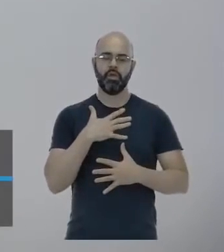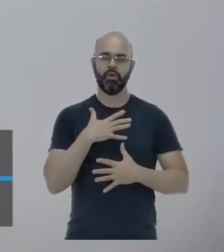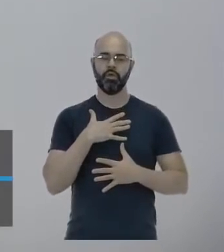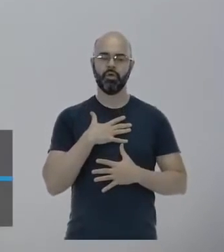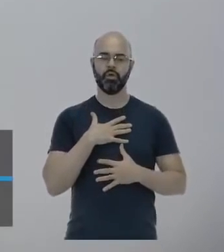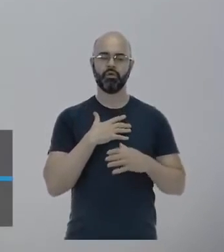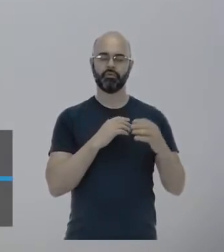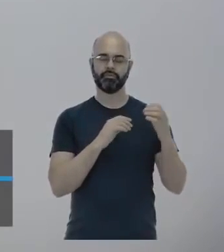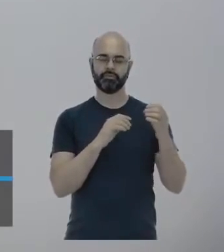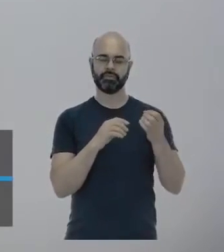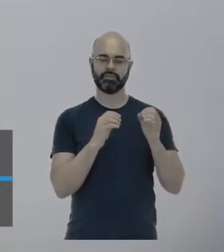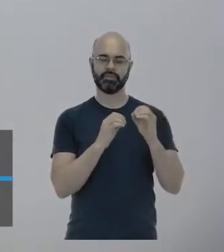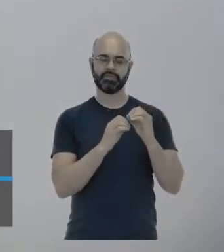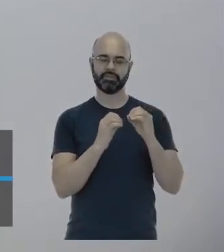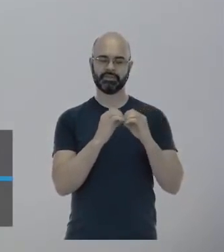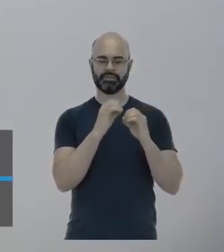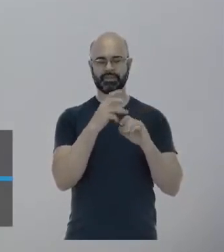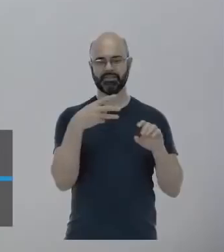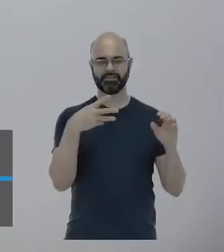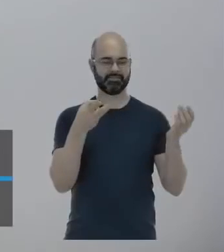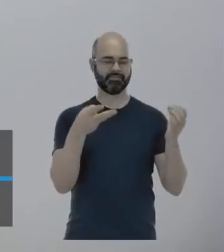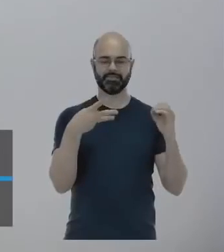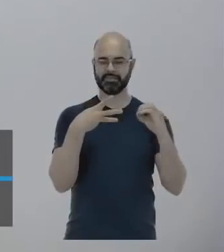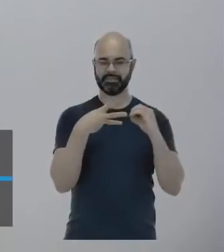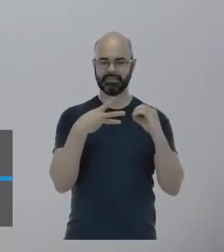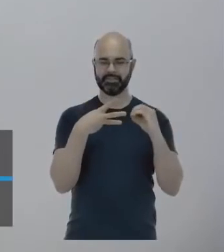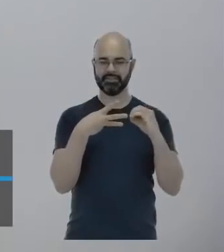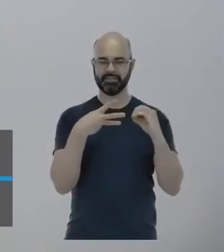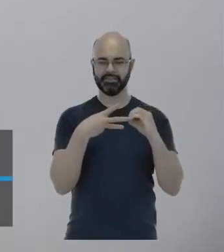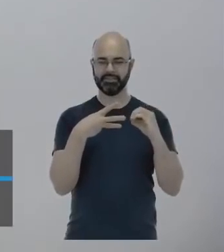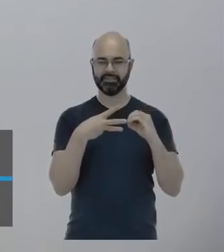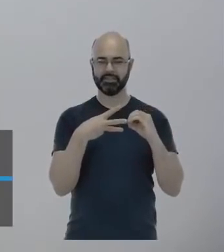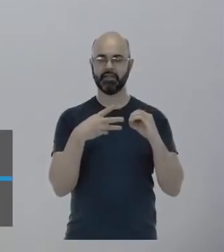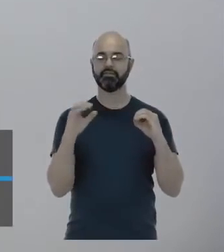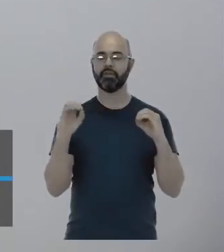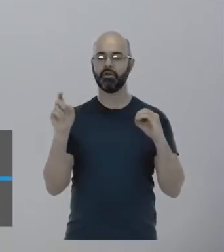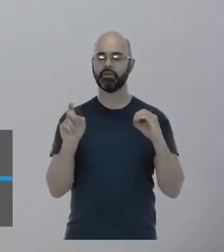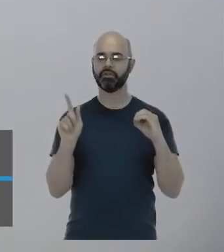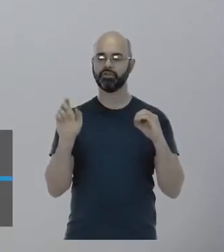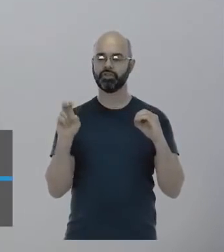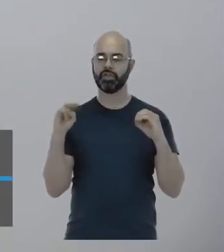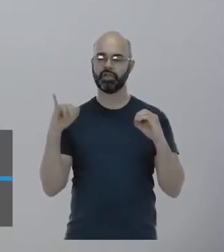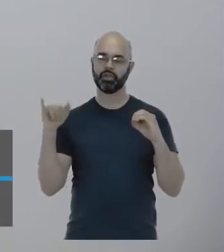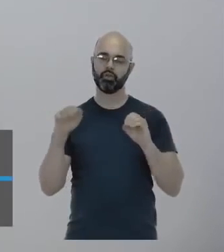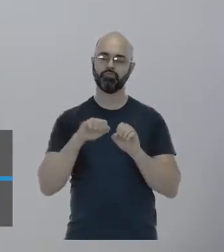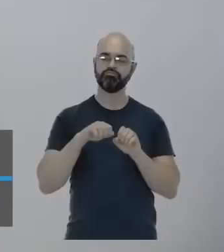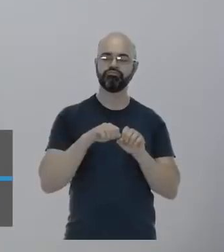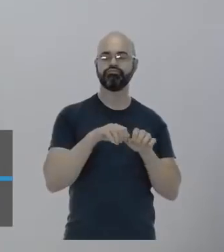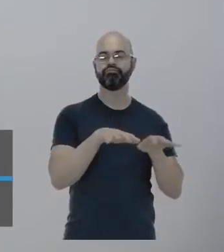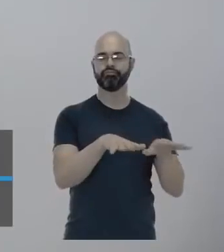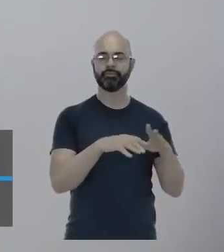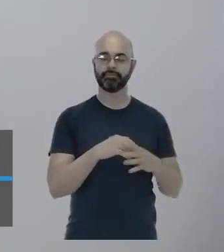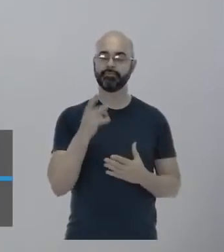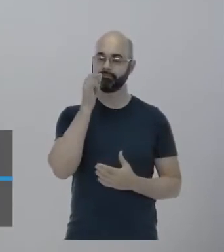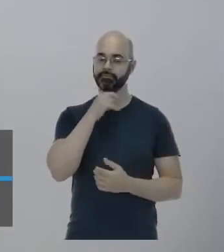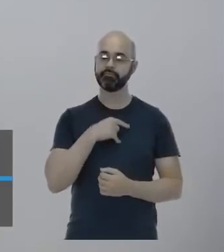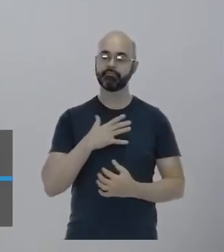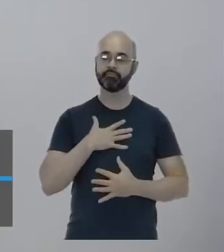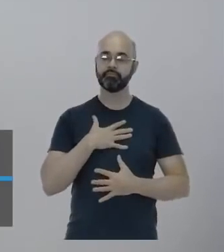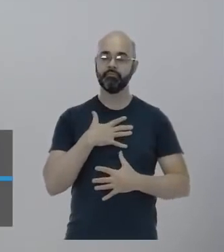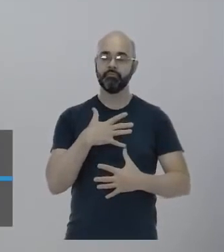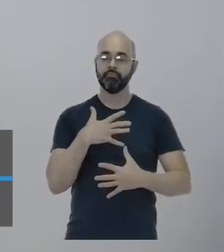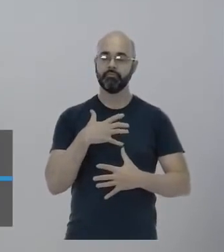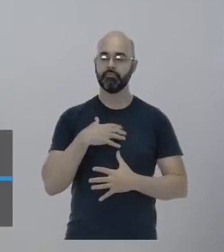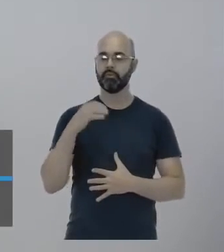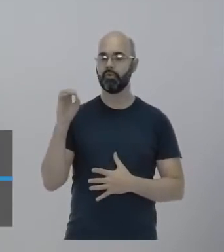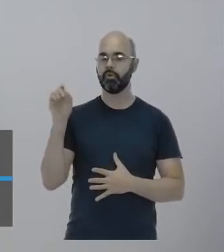as células. Aí o Leonardo Canta escreveu assim: o sistema respiratório irá captar o oxigênio necessário